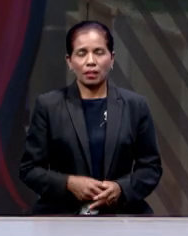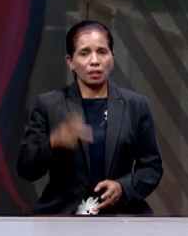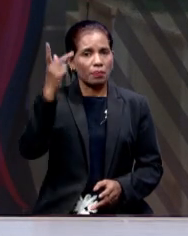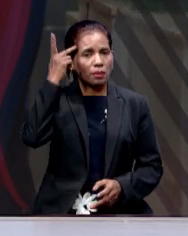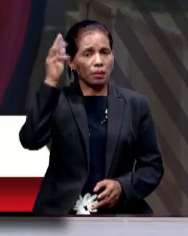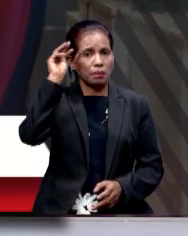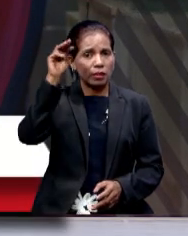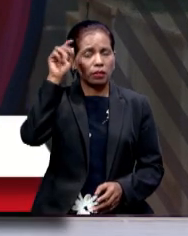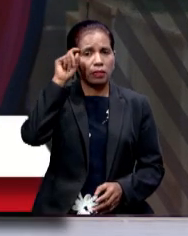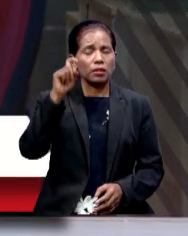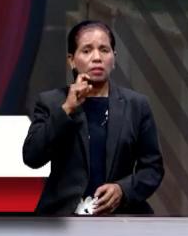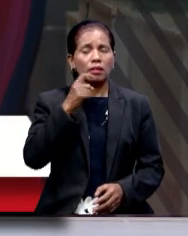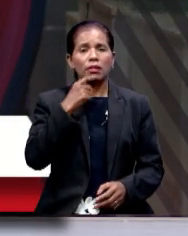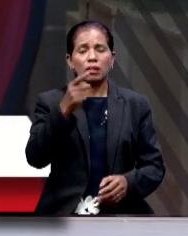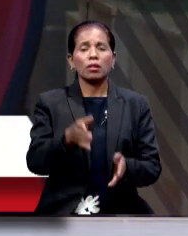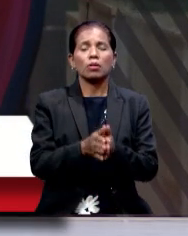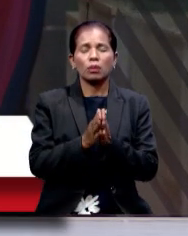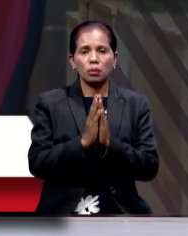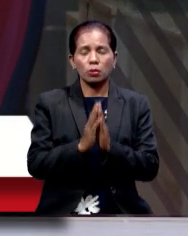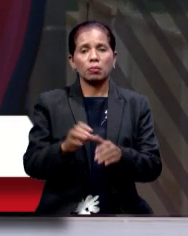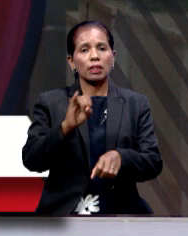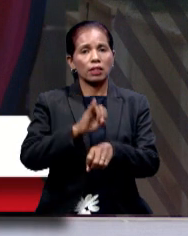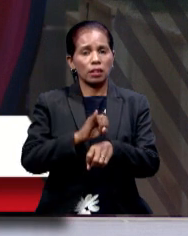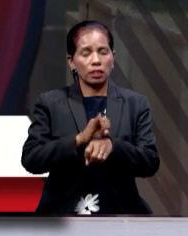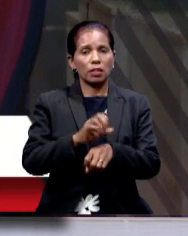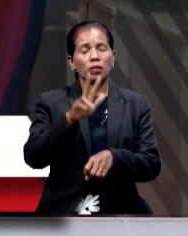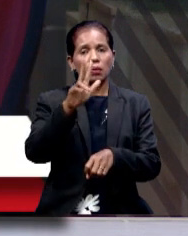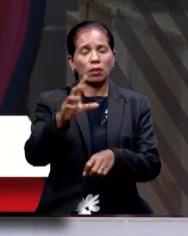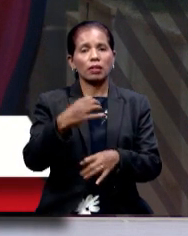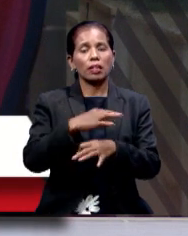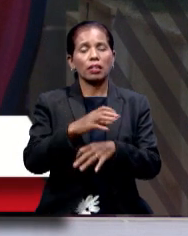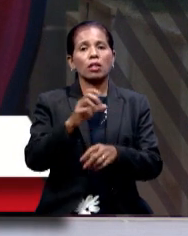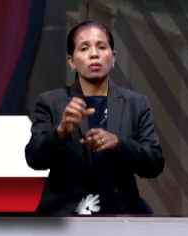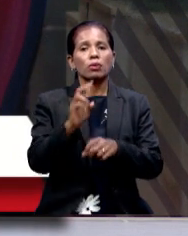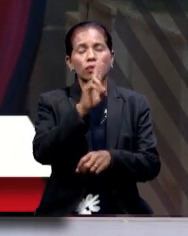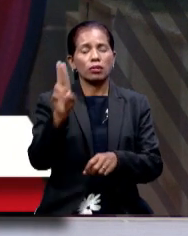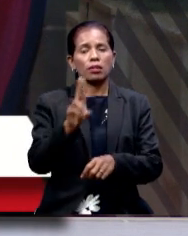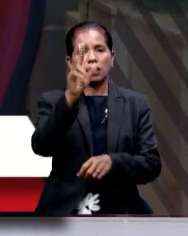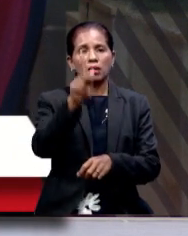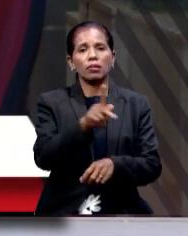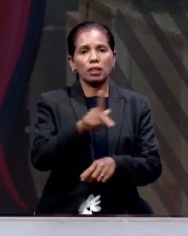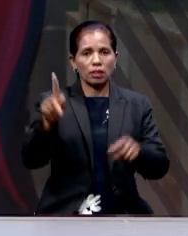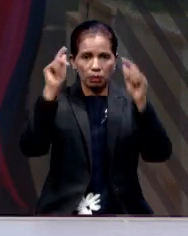Primeiro-ministro Kairala Sonan Gusmão, russo de César Tolo, aturradia Universidade Católica Timorense.